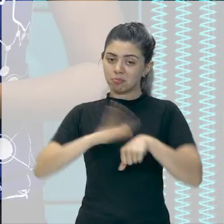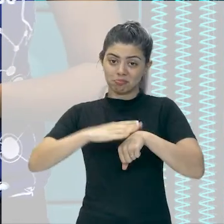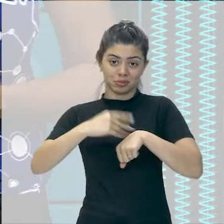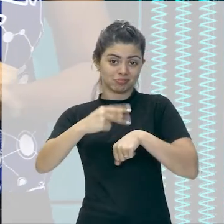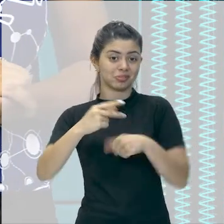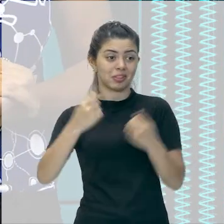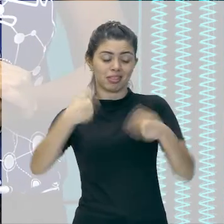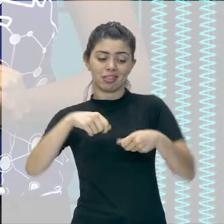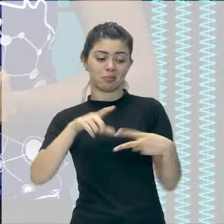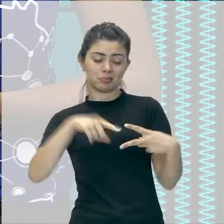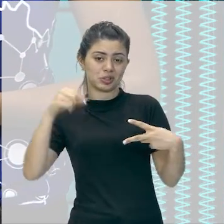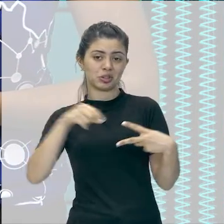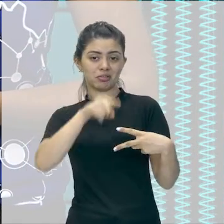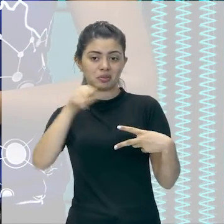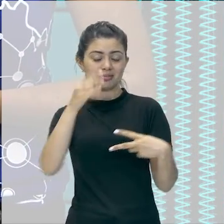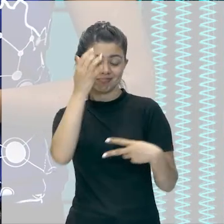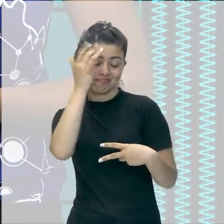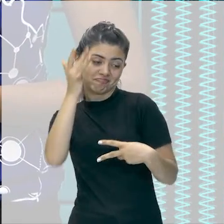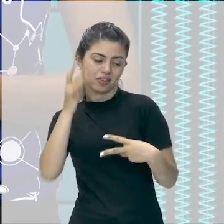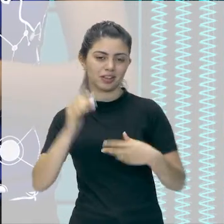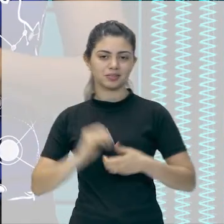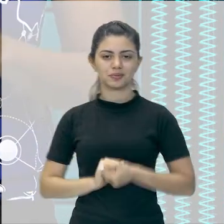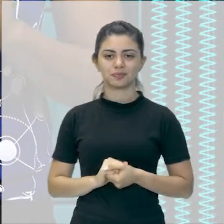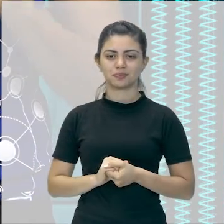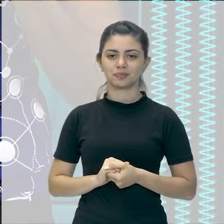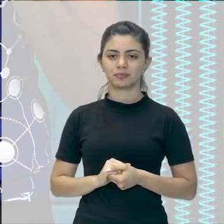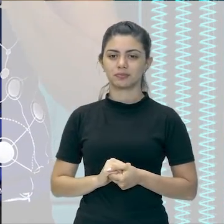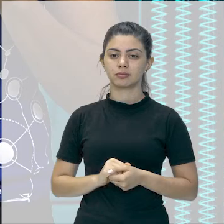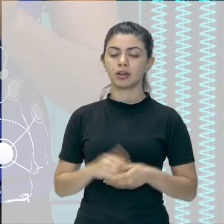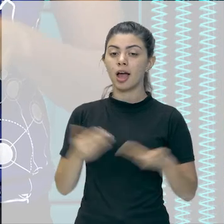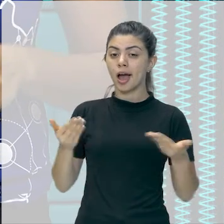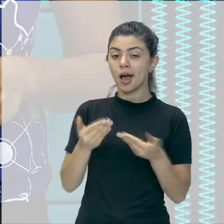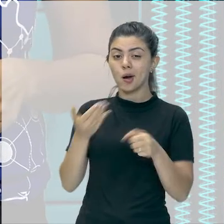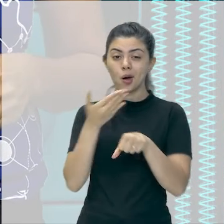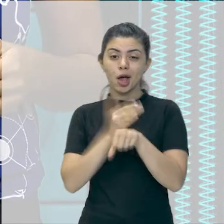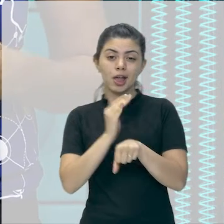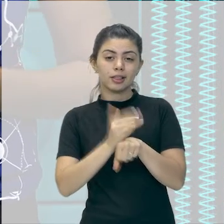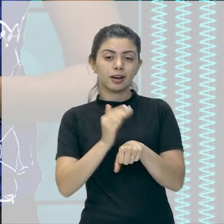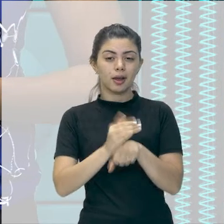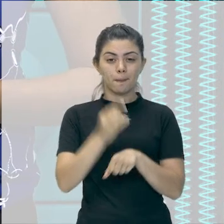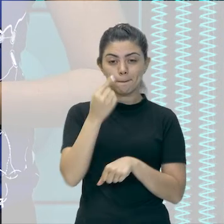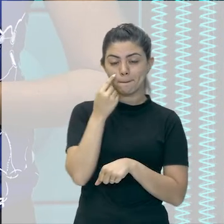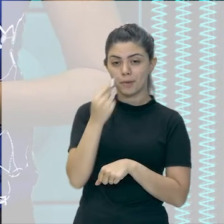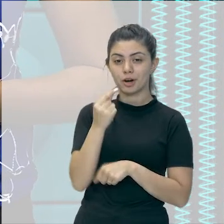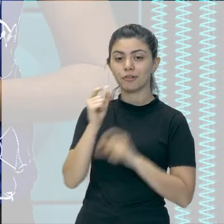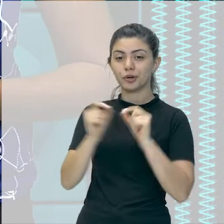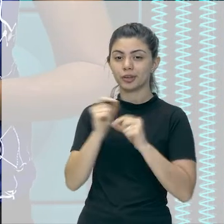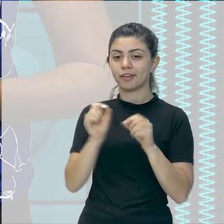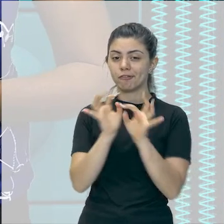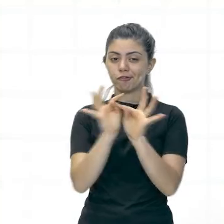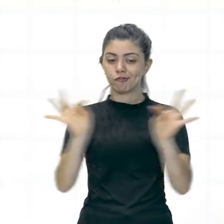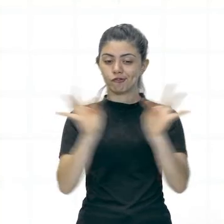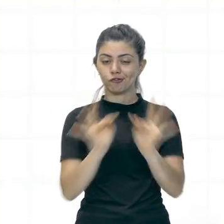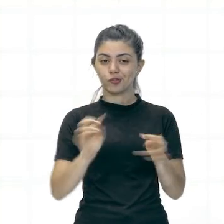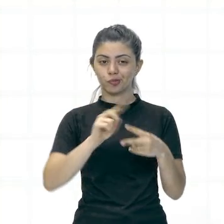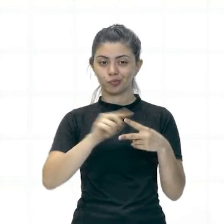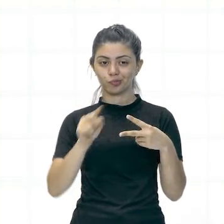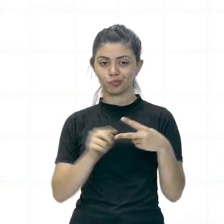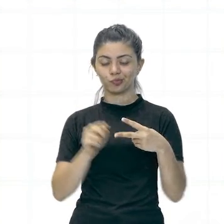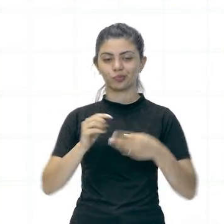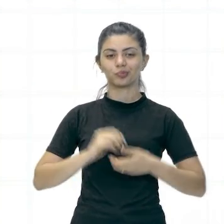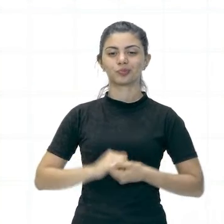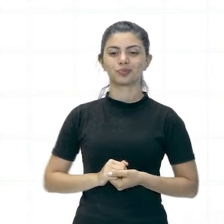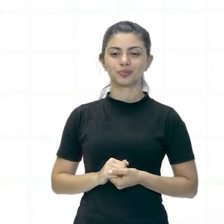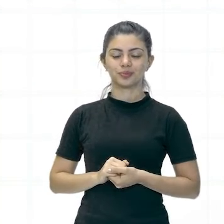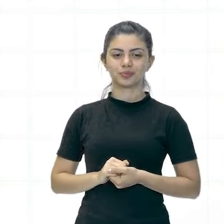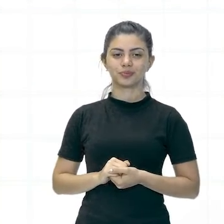escolhe qual que você acha mais fácil. E para a gente exercitar um pouquinho, vamos conferir aqui duas frases comigo.